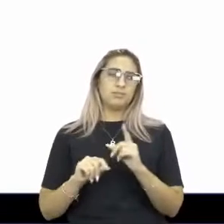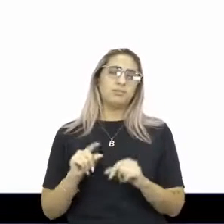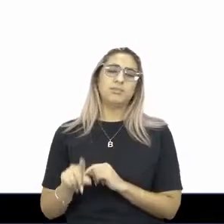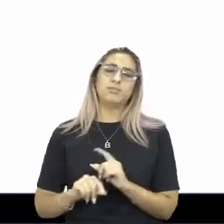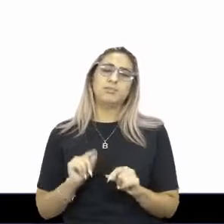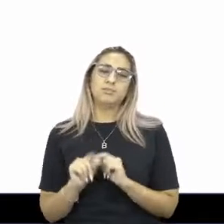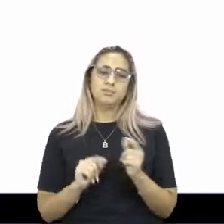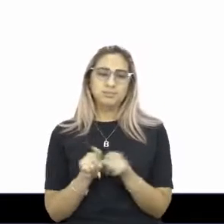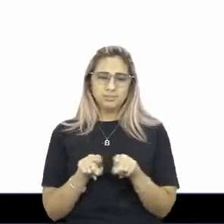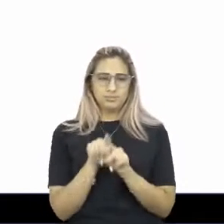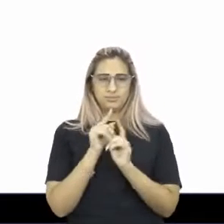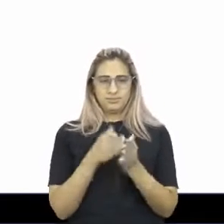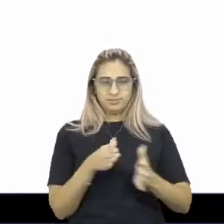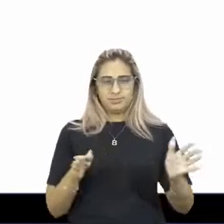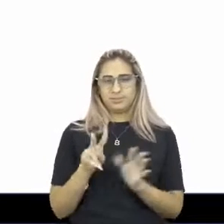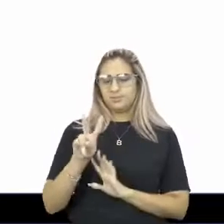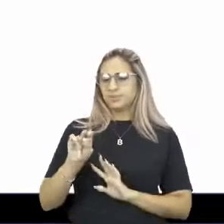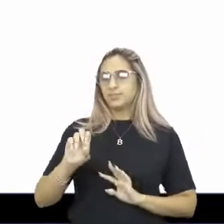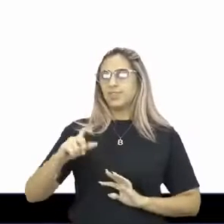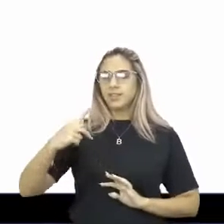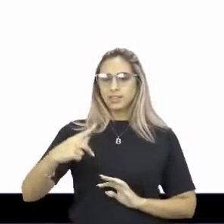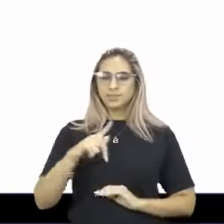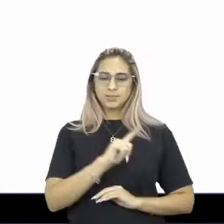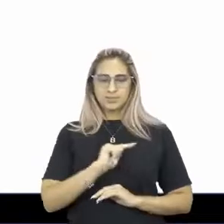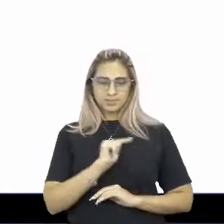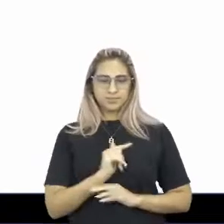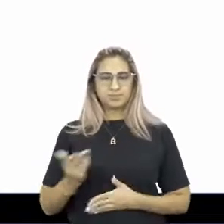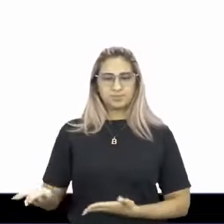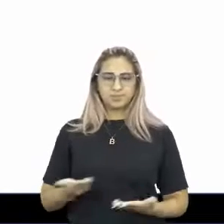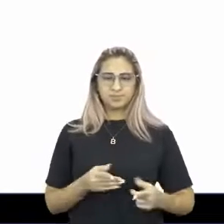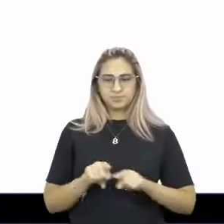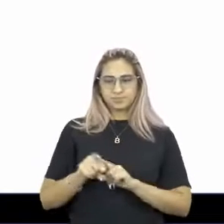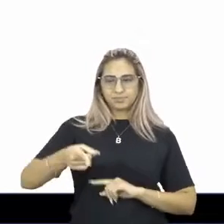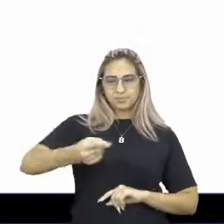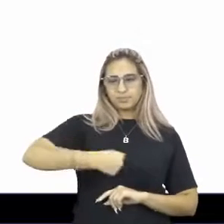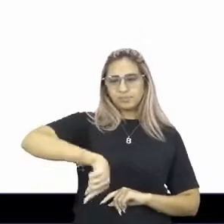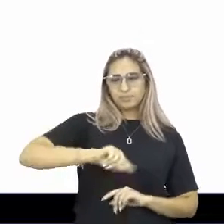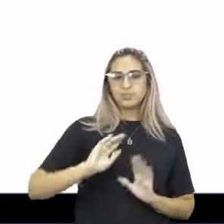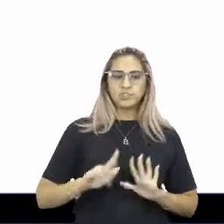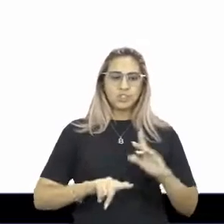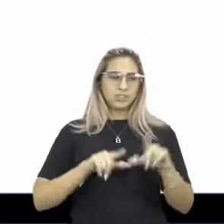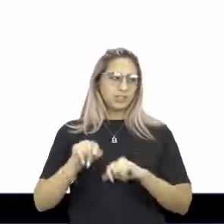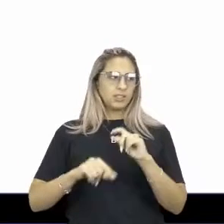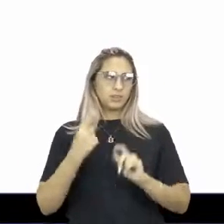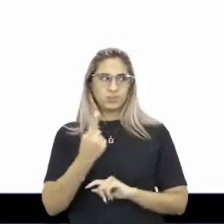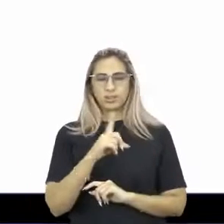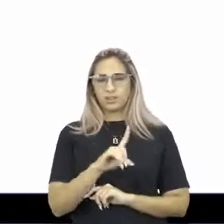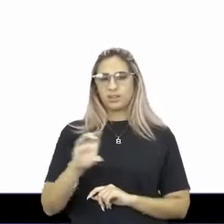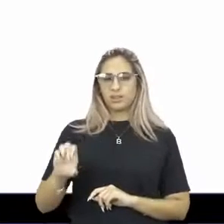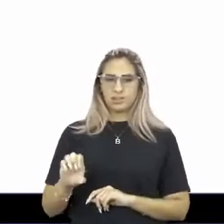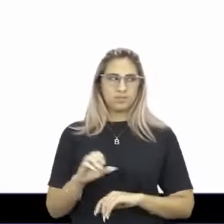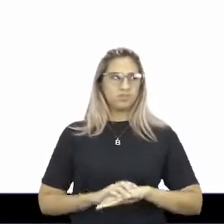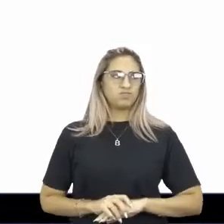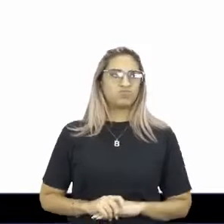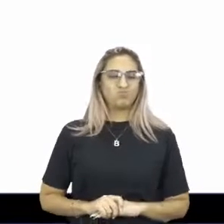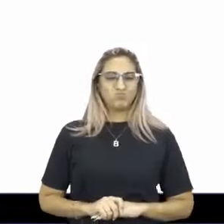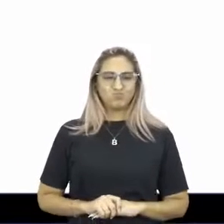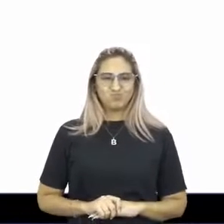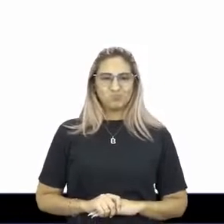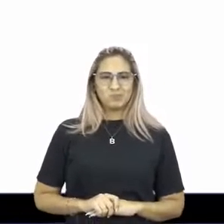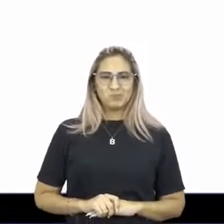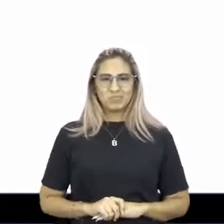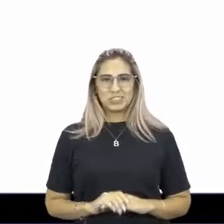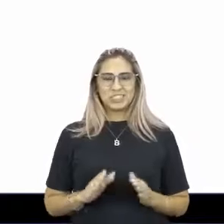colocou lá na VUNESP e a gente traz aqui para ele estar selecionando uma diretoria. Ah, mas se eu selecionar